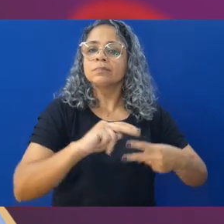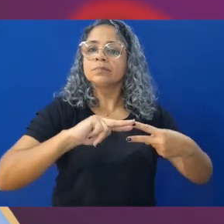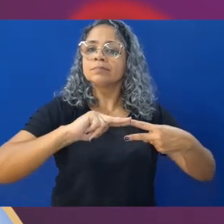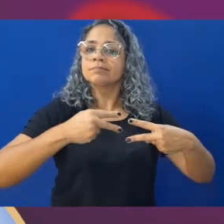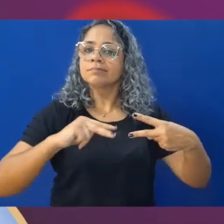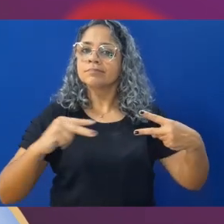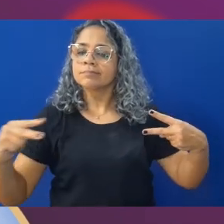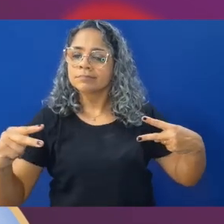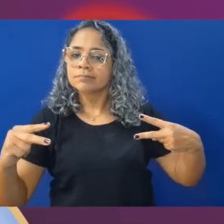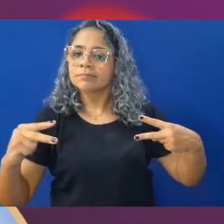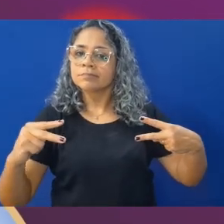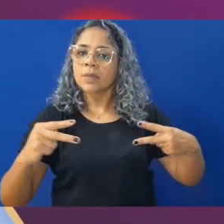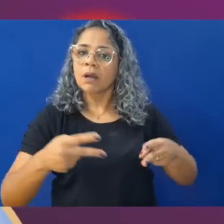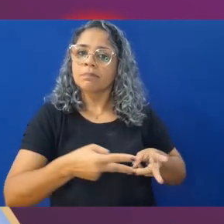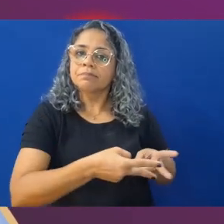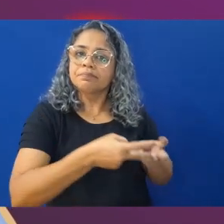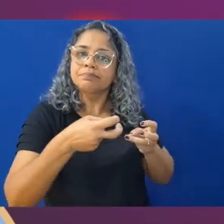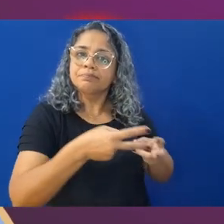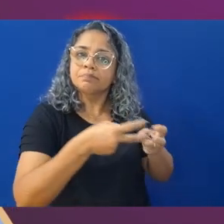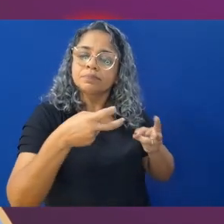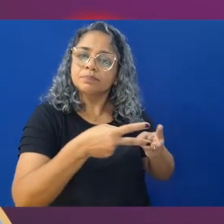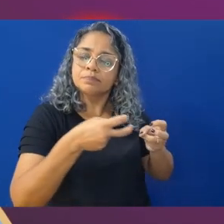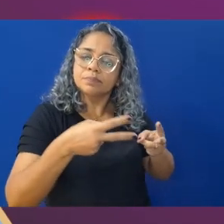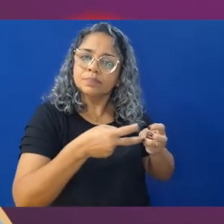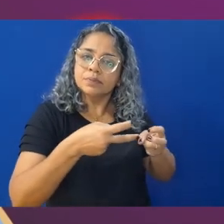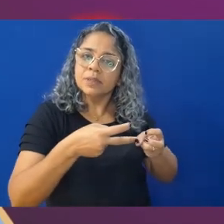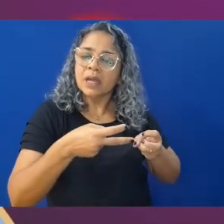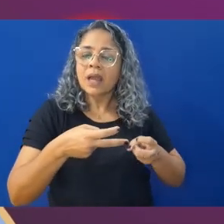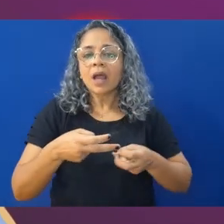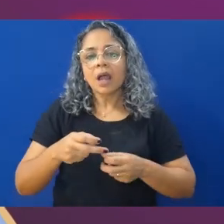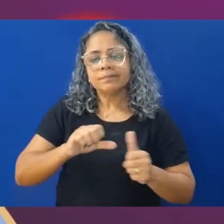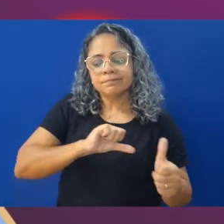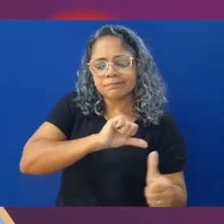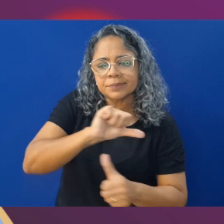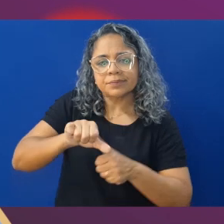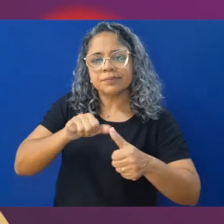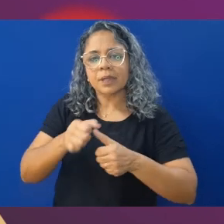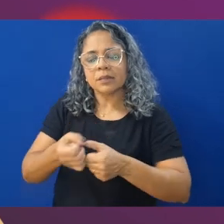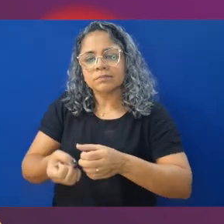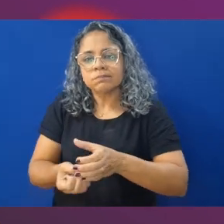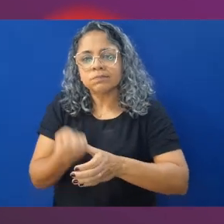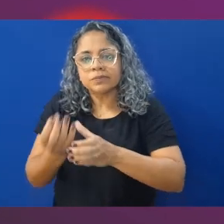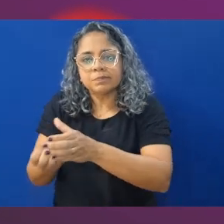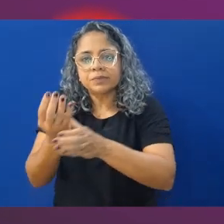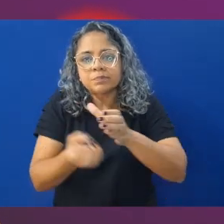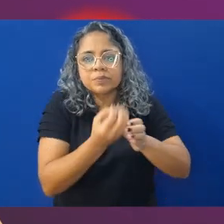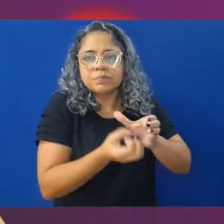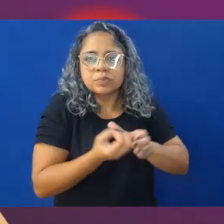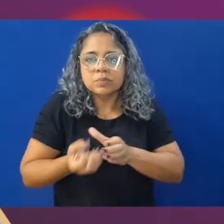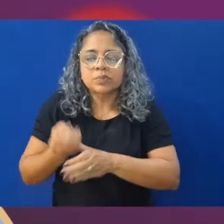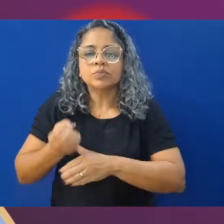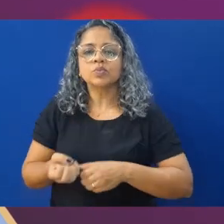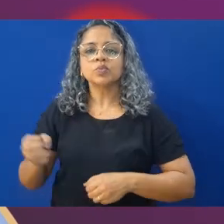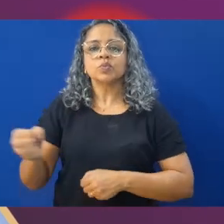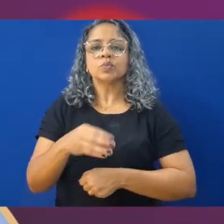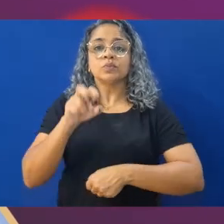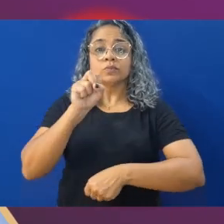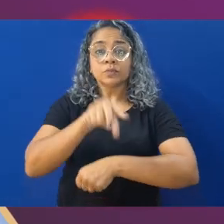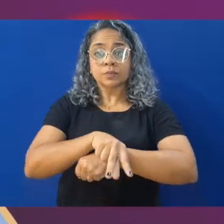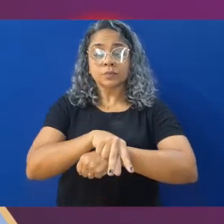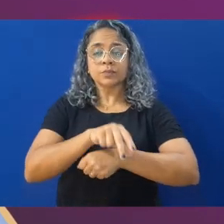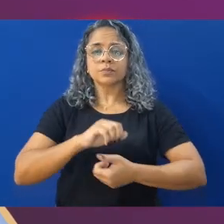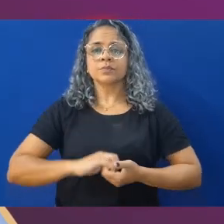novas fitas de RNA viral e produzem todas as estruturas necessárias para a formação de novos vírus.